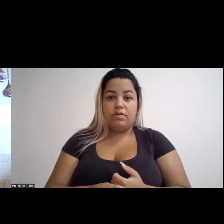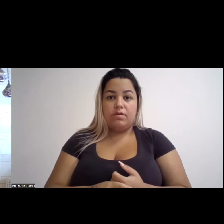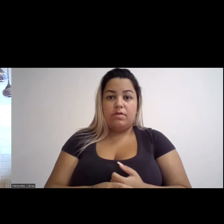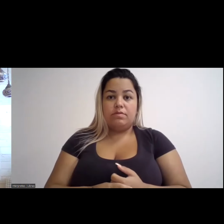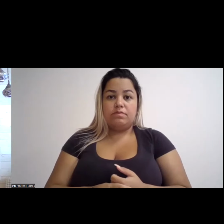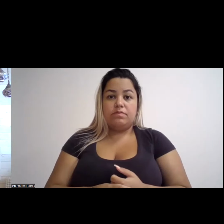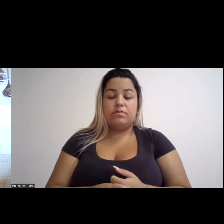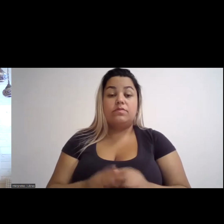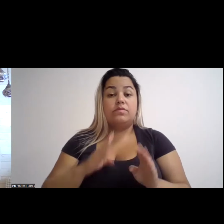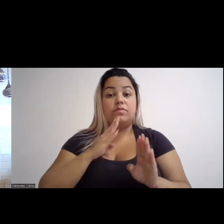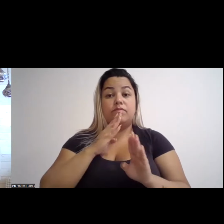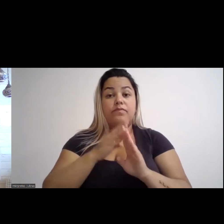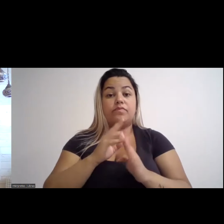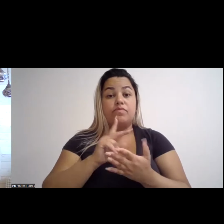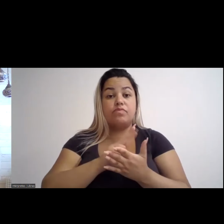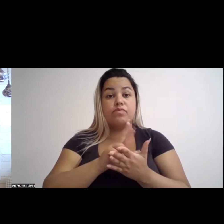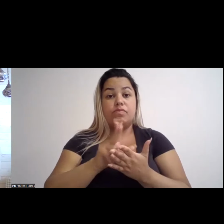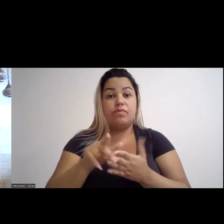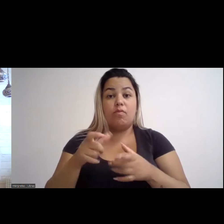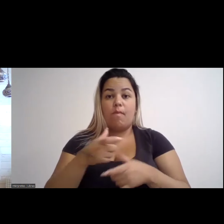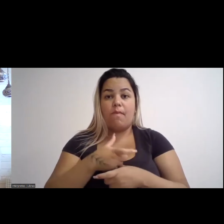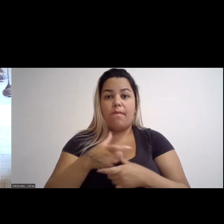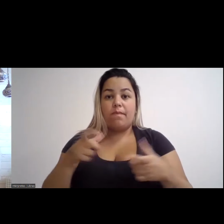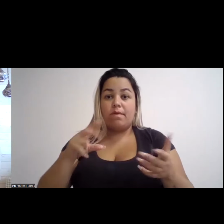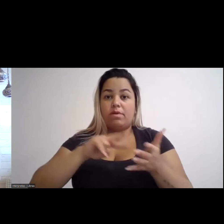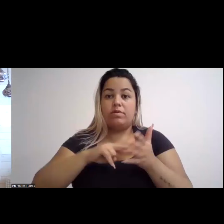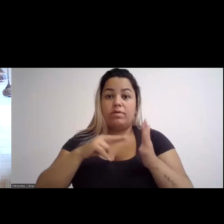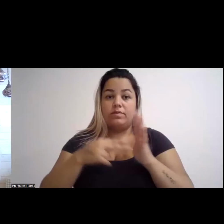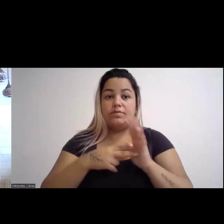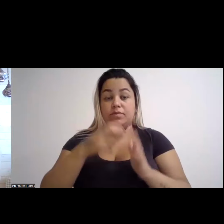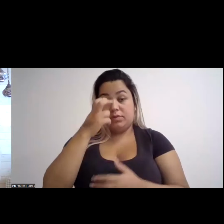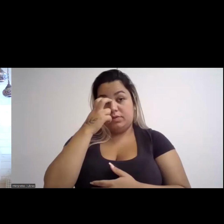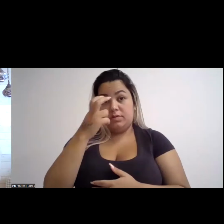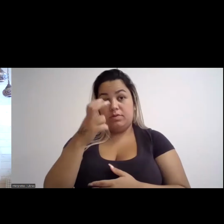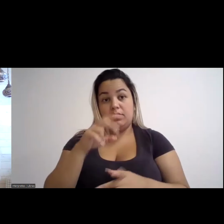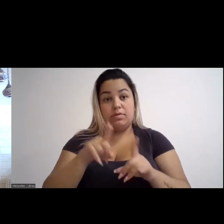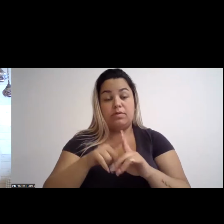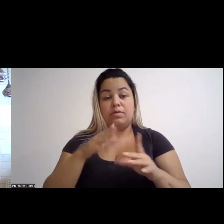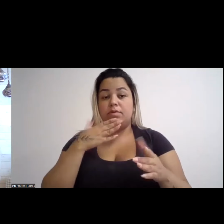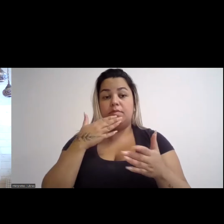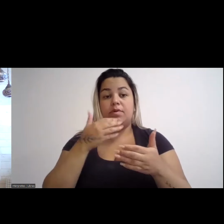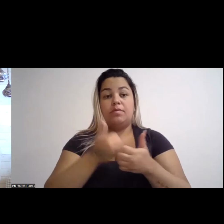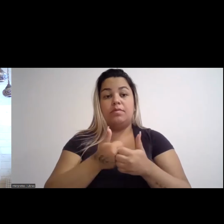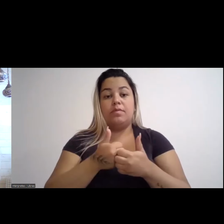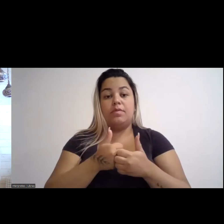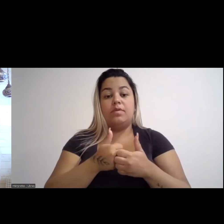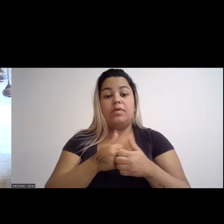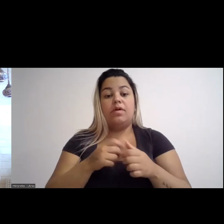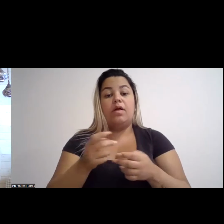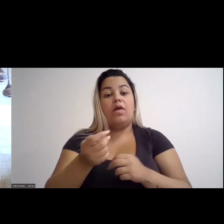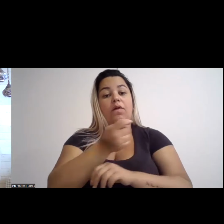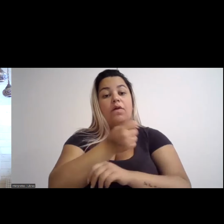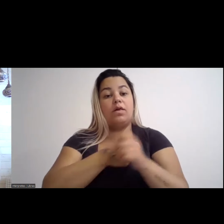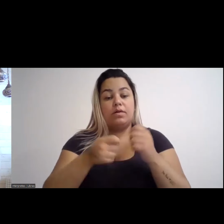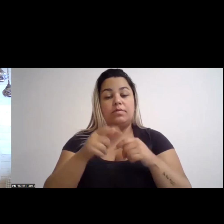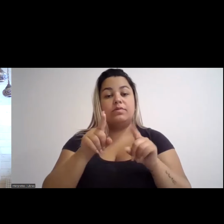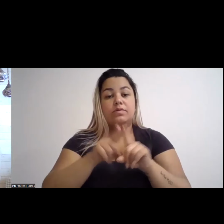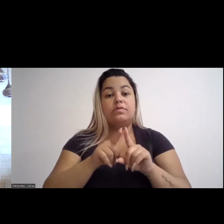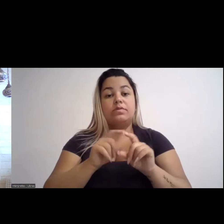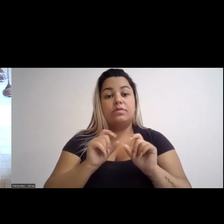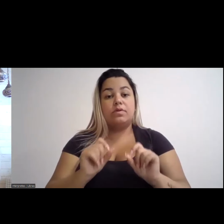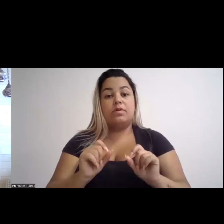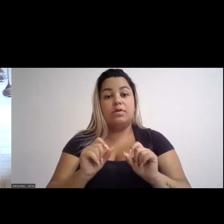O princípio da biodiversidade cultural amplia o significado da cultura ao mesmo tempo em que aproxima a economia criativa da economia solidária,